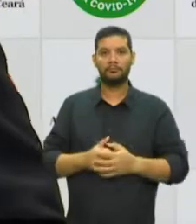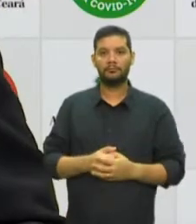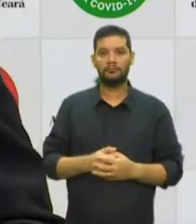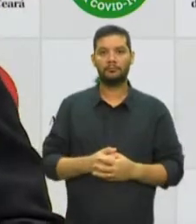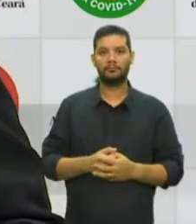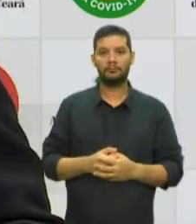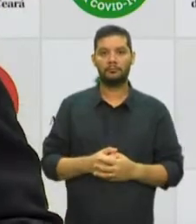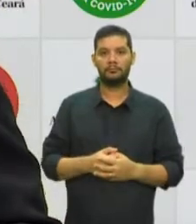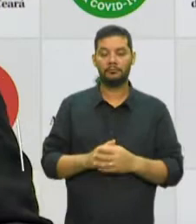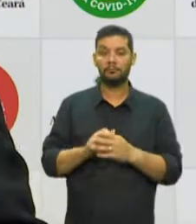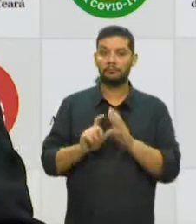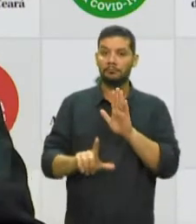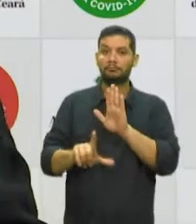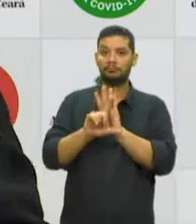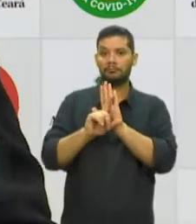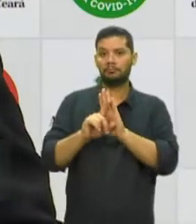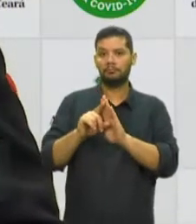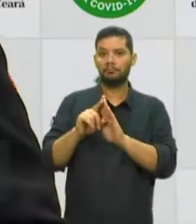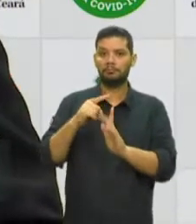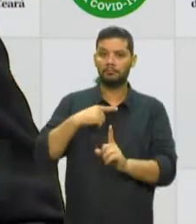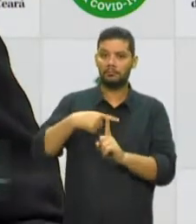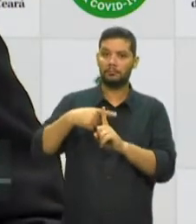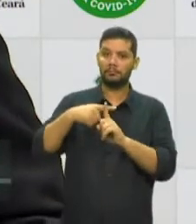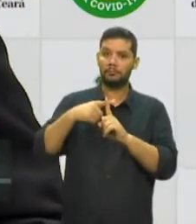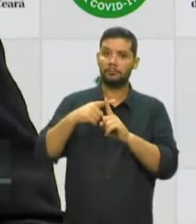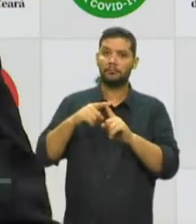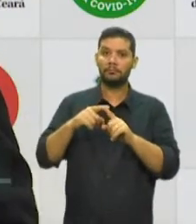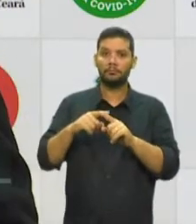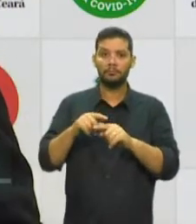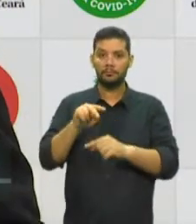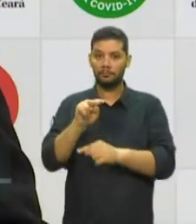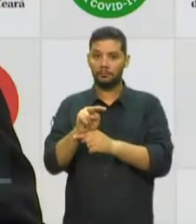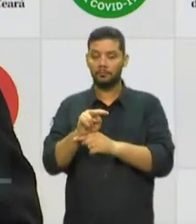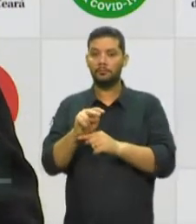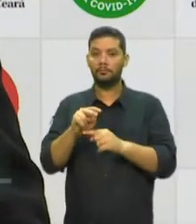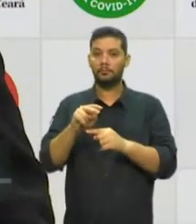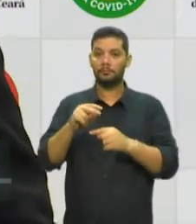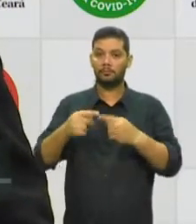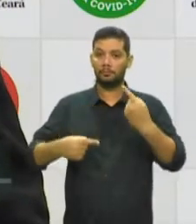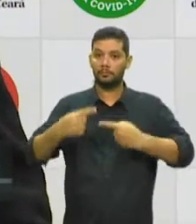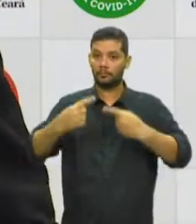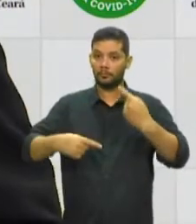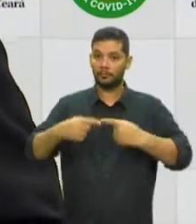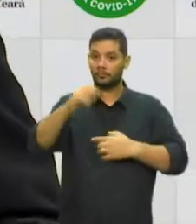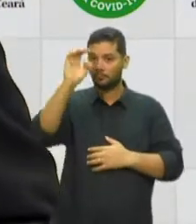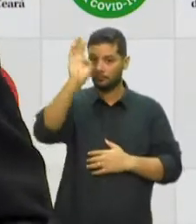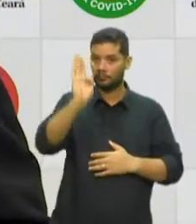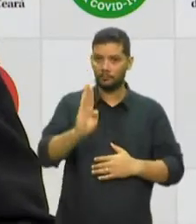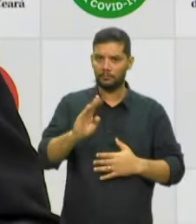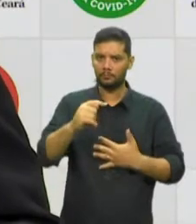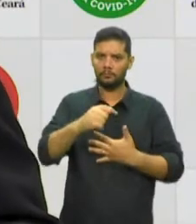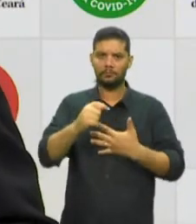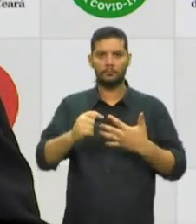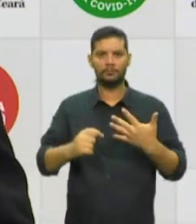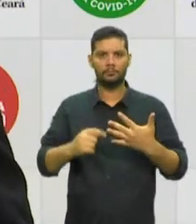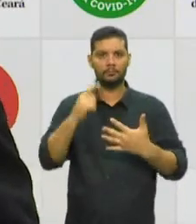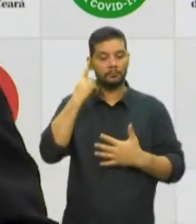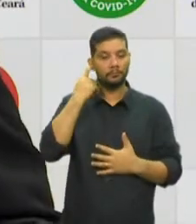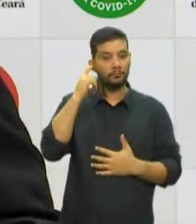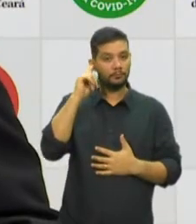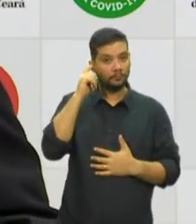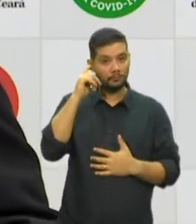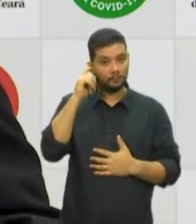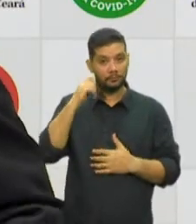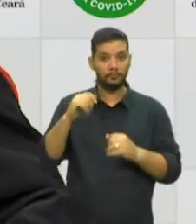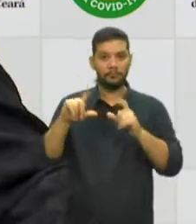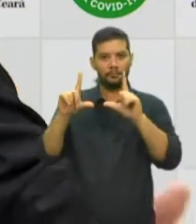positiva que vem aprimorar o sistema político brasileiro por várias questões, não é? Diminui a